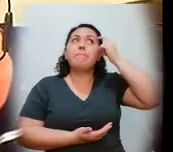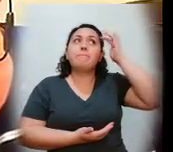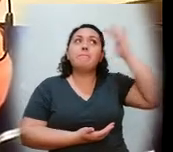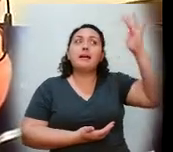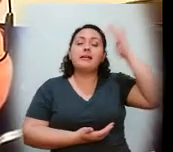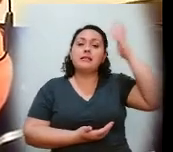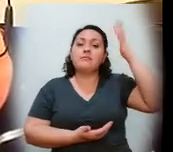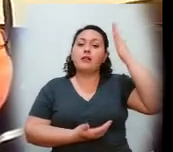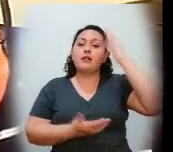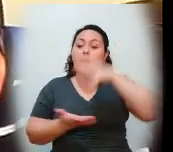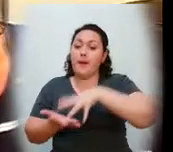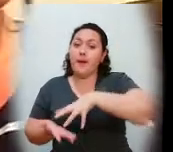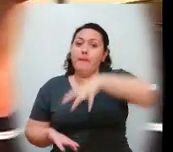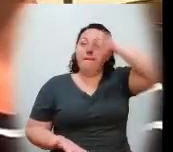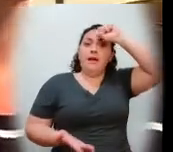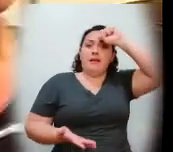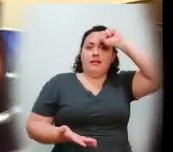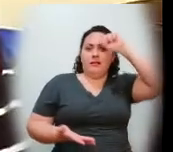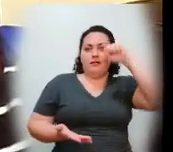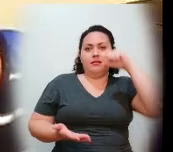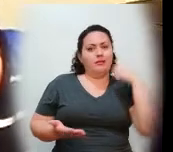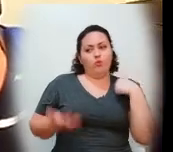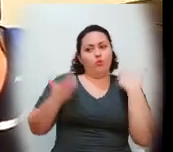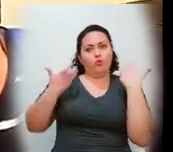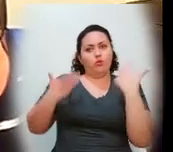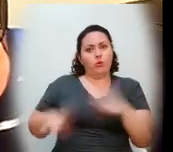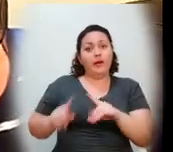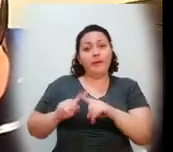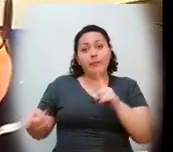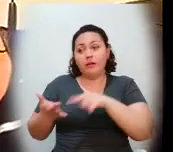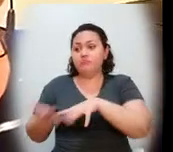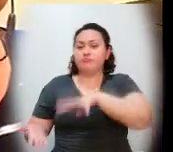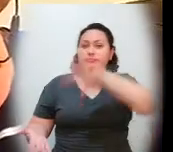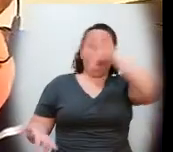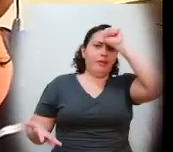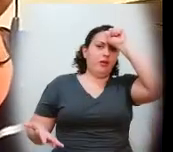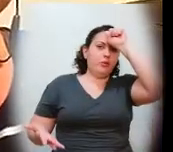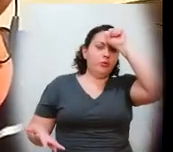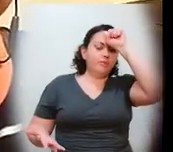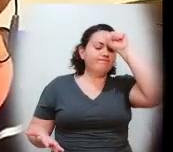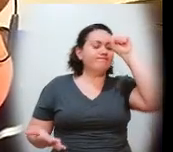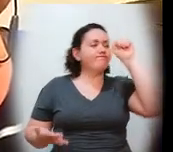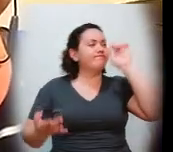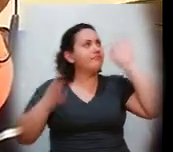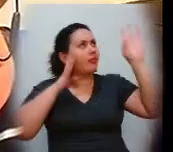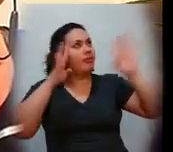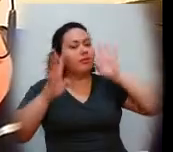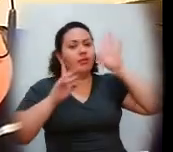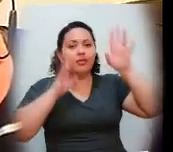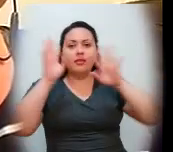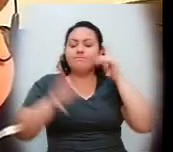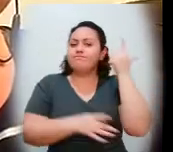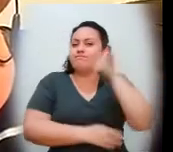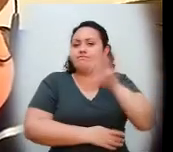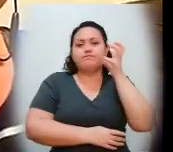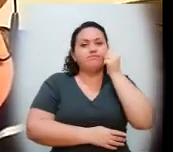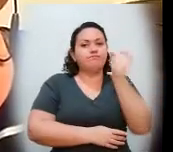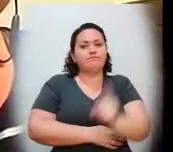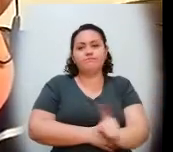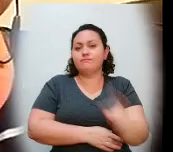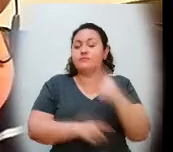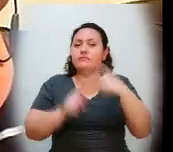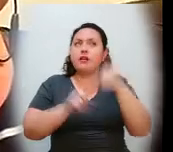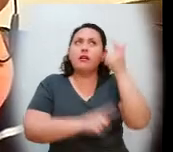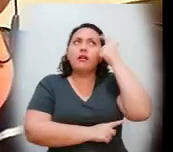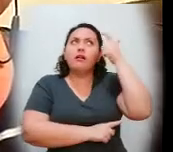que acabam entrando sem a gente querer que entrem na nossa mente na hora de dormir, que vão também impedir que a gente tenha um bom sono,